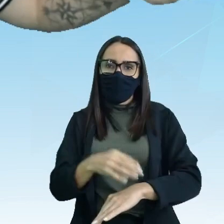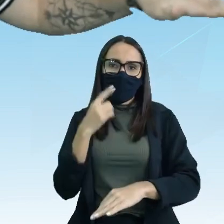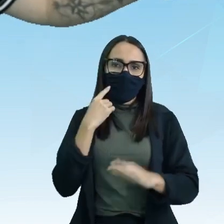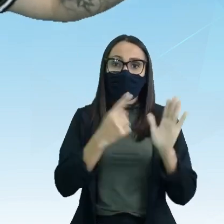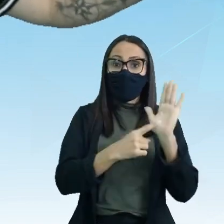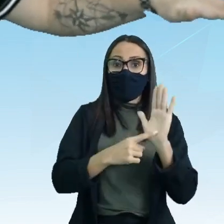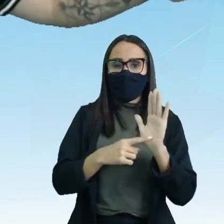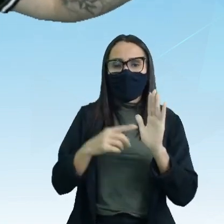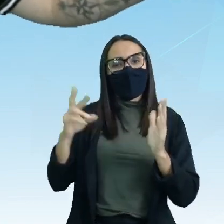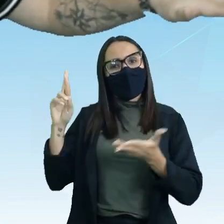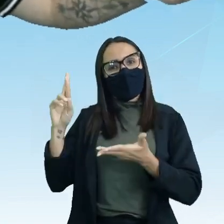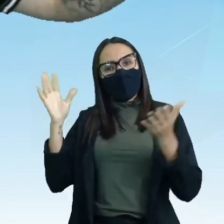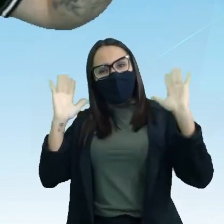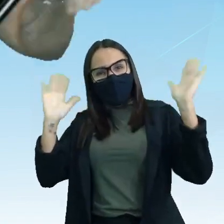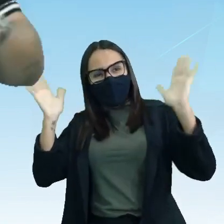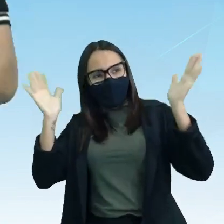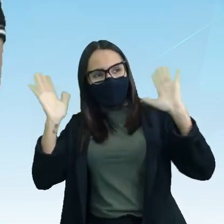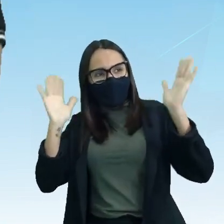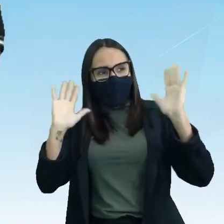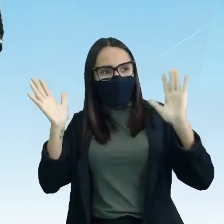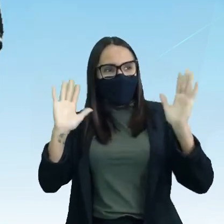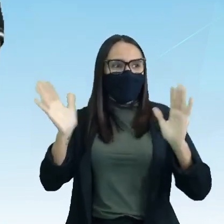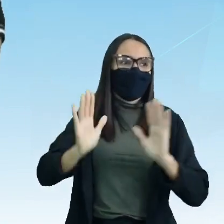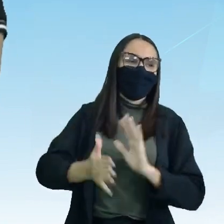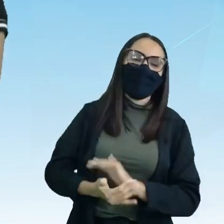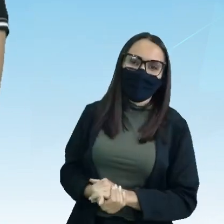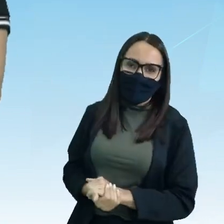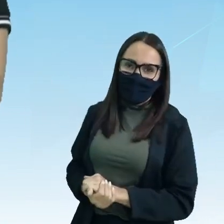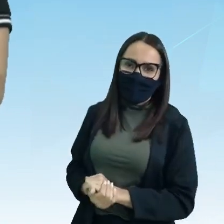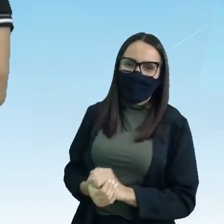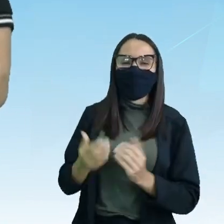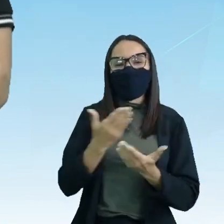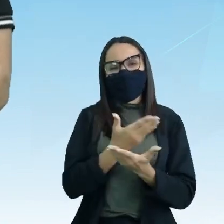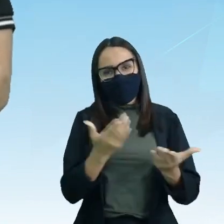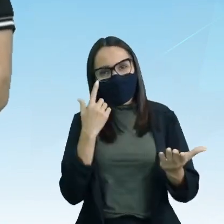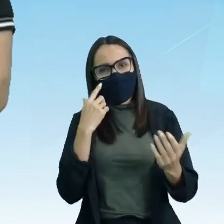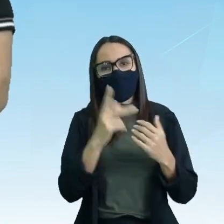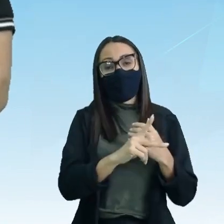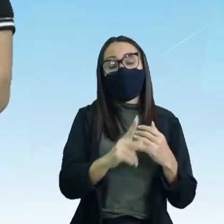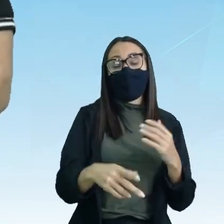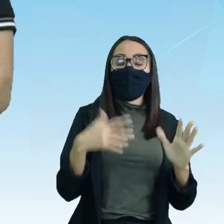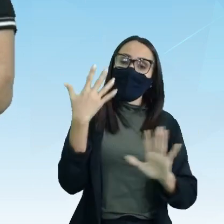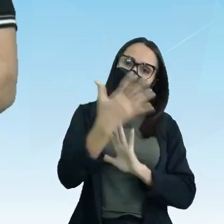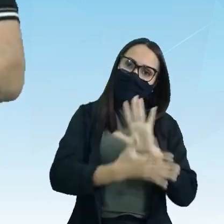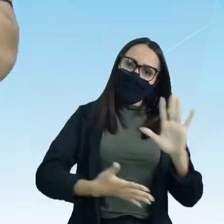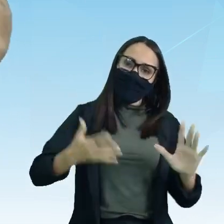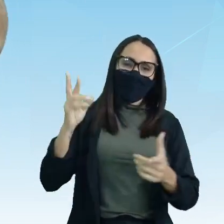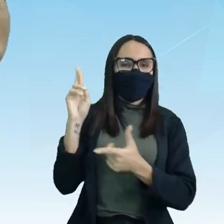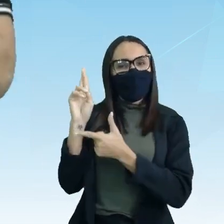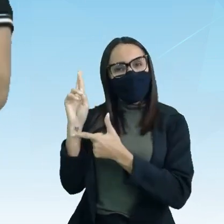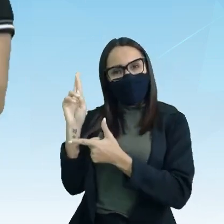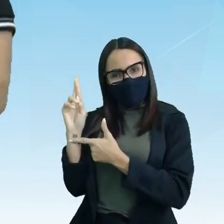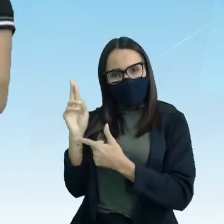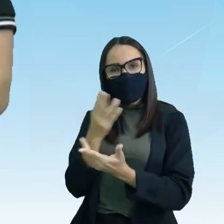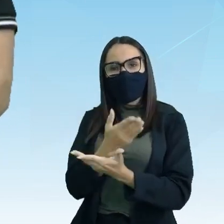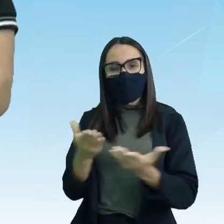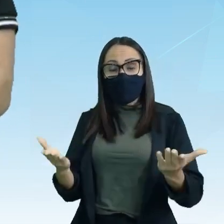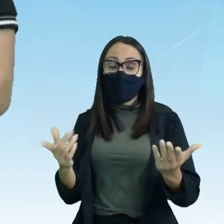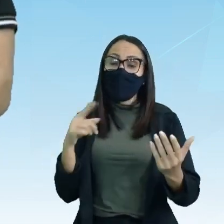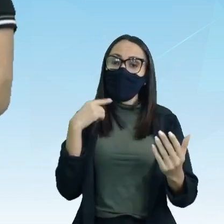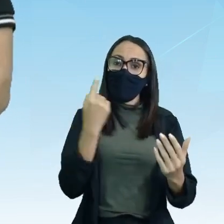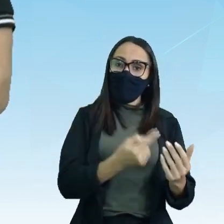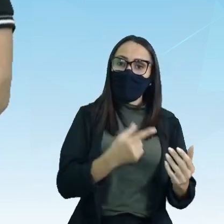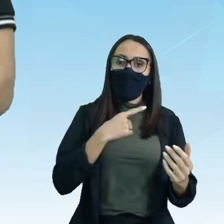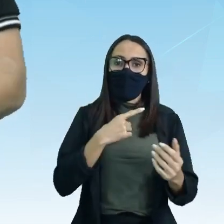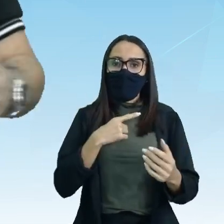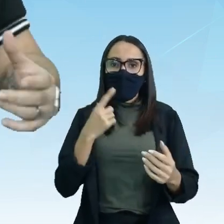a Roberta, nossa amiga aqui, ó. A nossa amiga Roberta. Roberta Silveira, Roberta professora de Libras. Exatamente. Hoje a